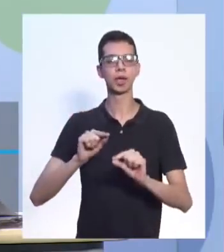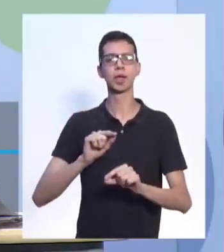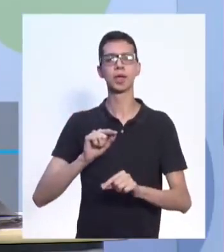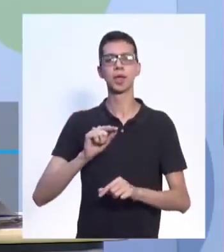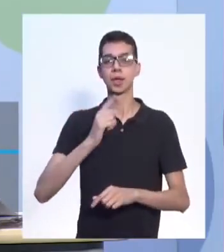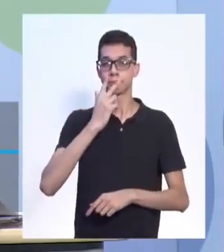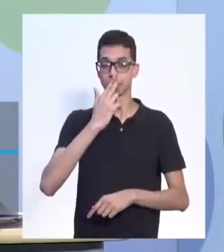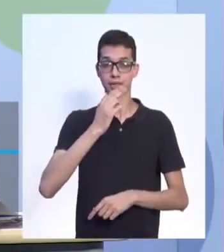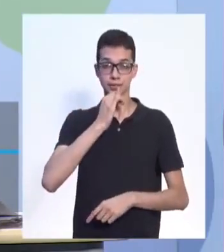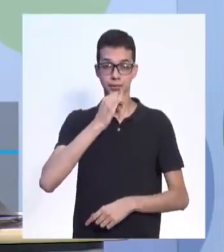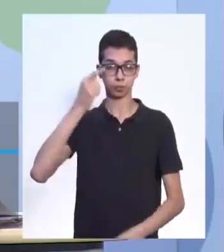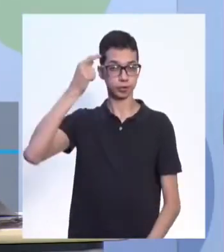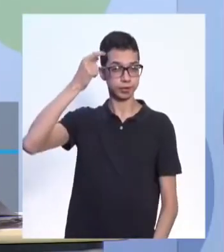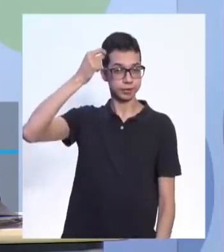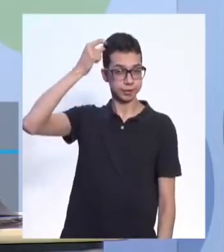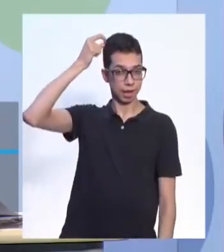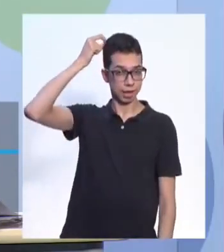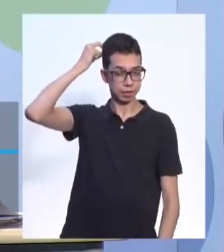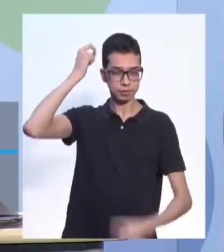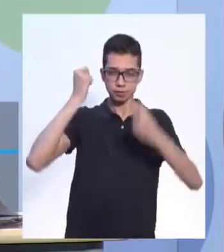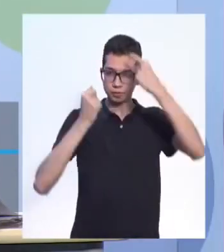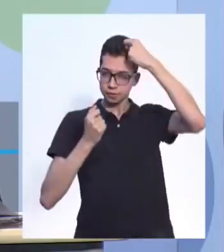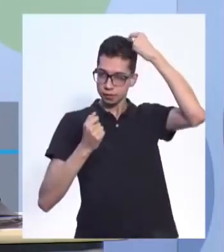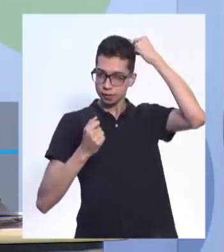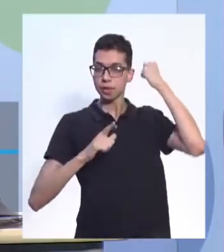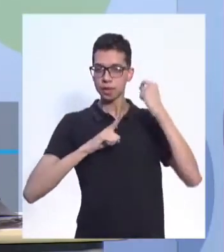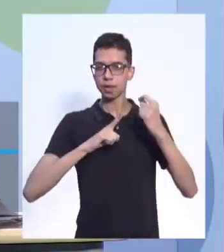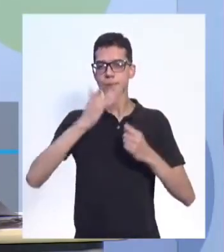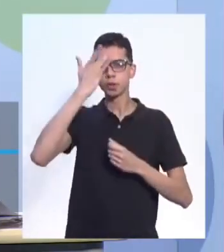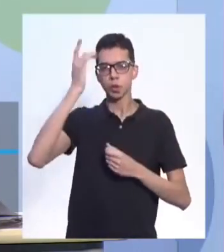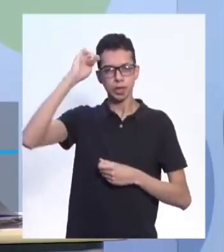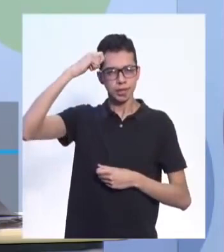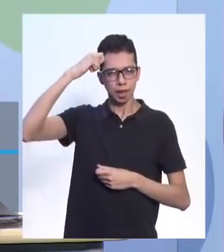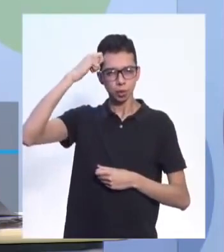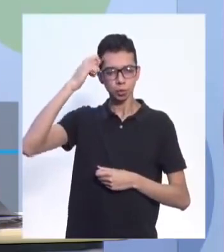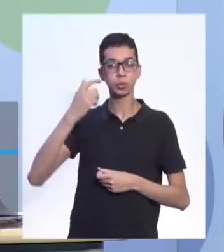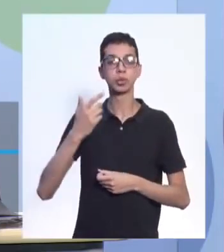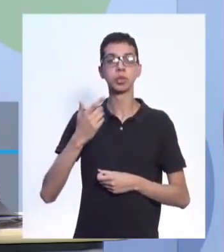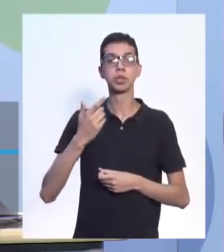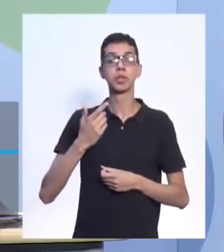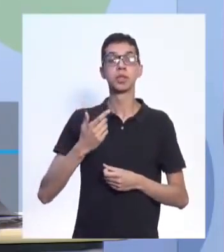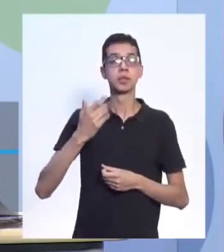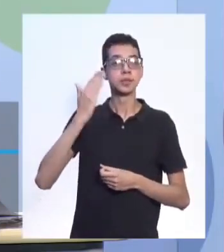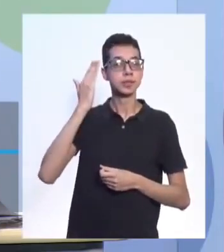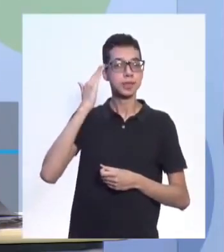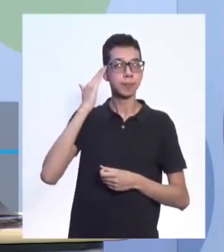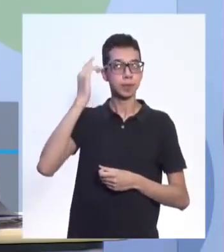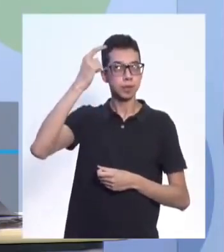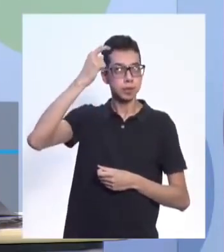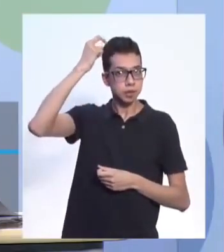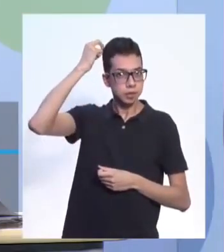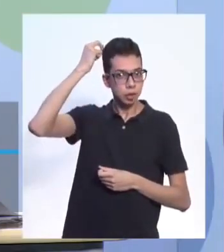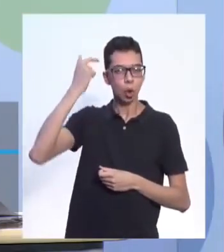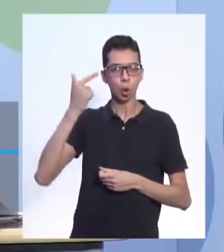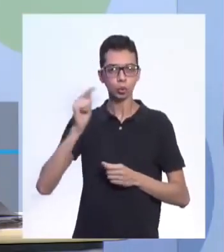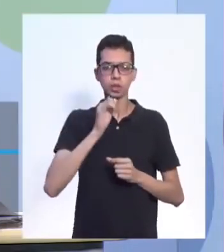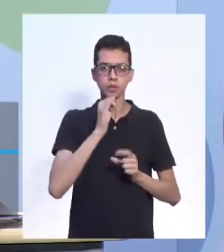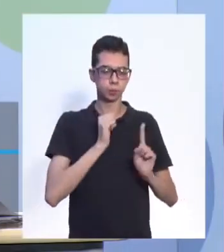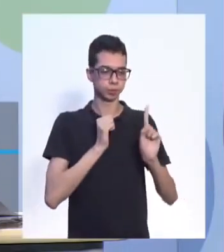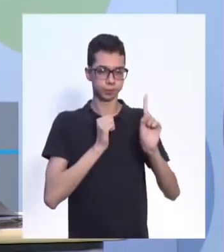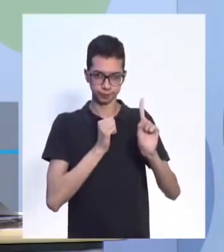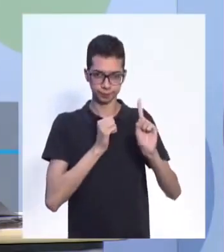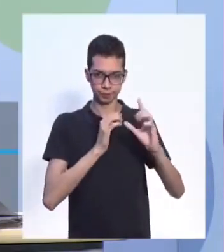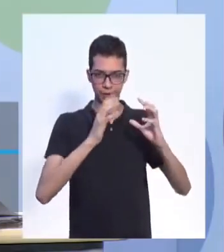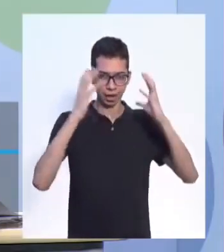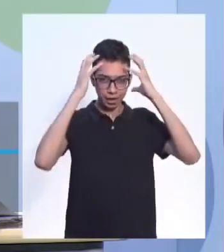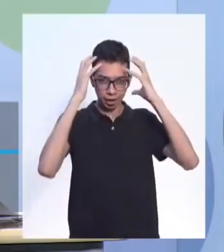rotas de fuga para os negros que encontravam a sua liberdade na resistência. Vocês viram também nas aulas passadas do século